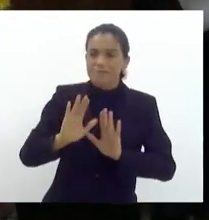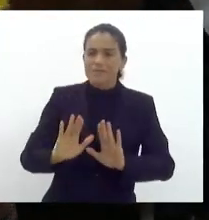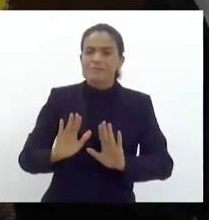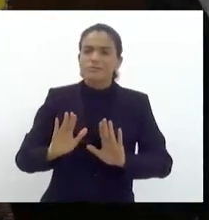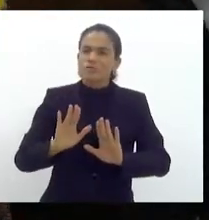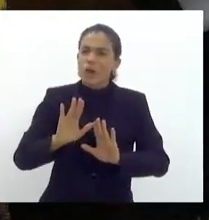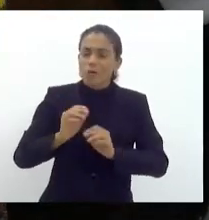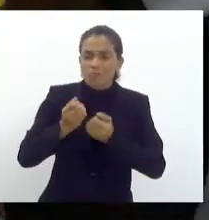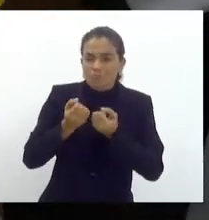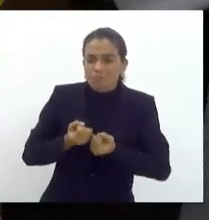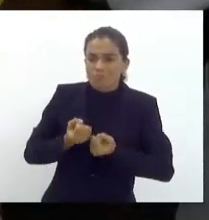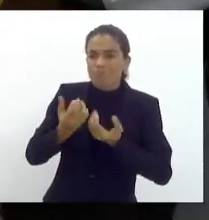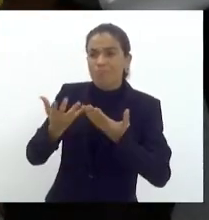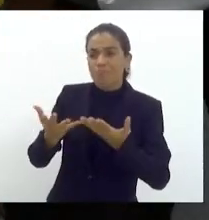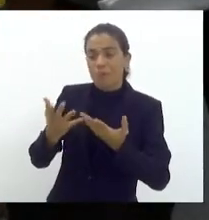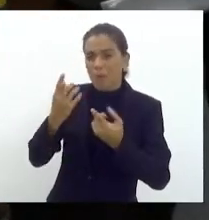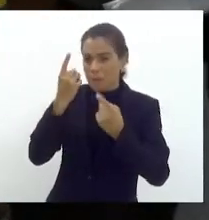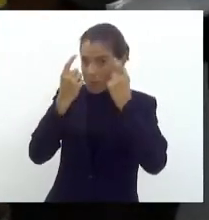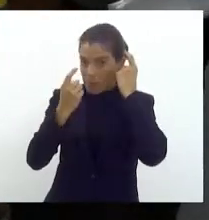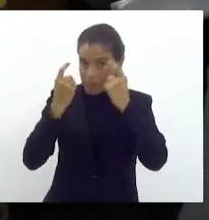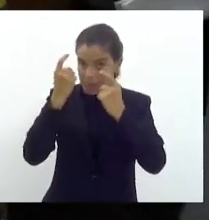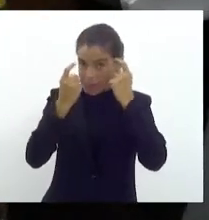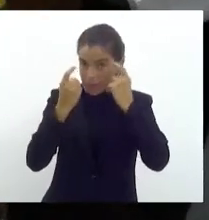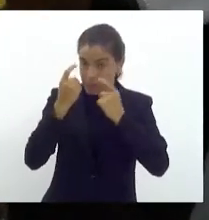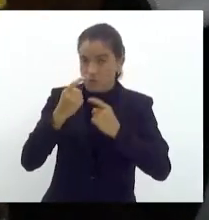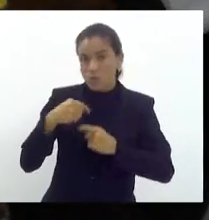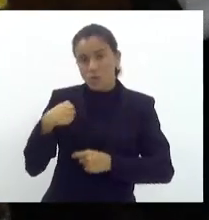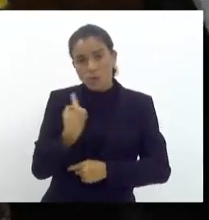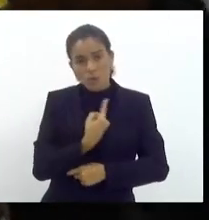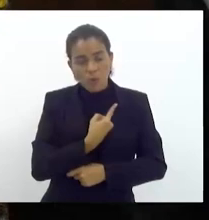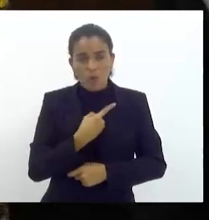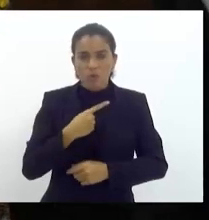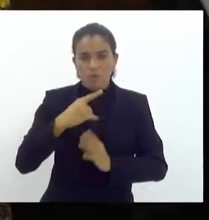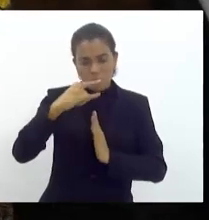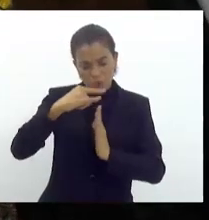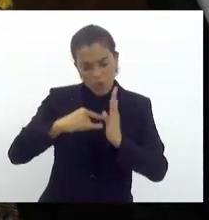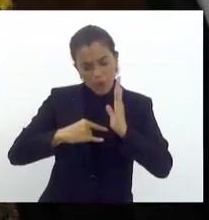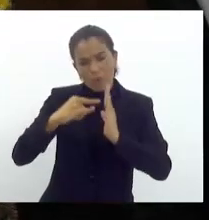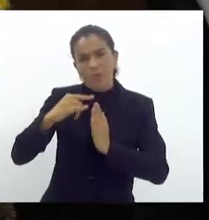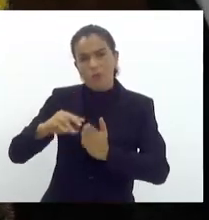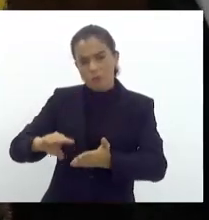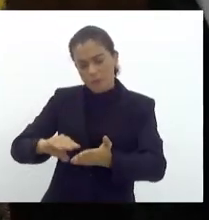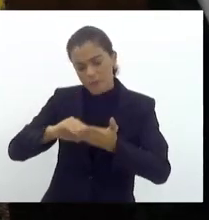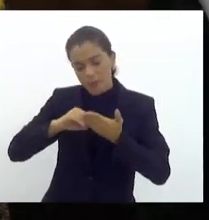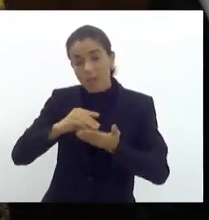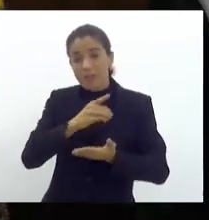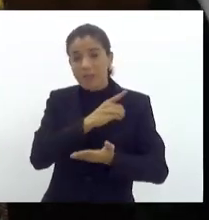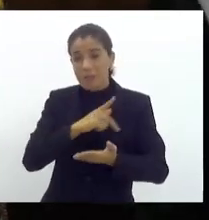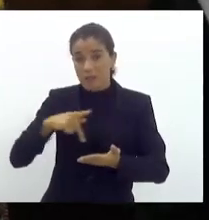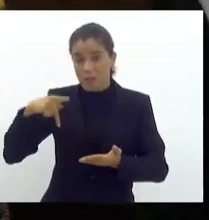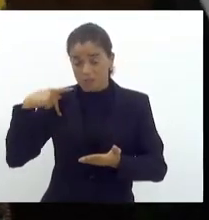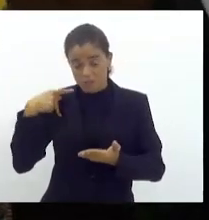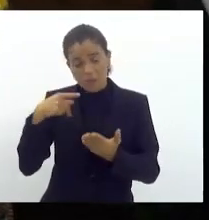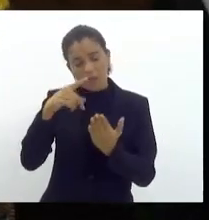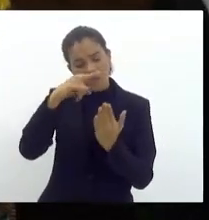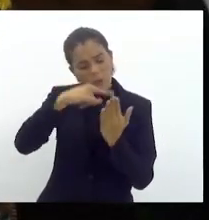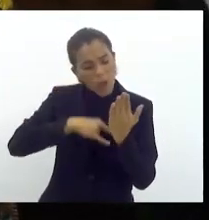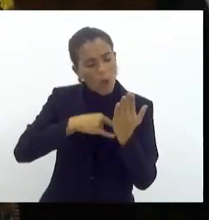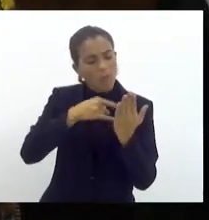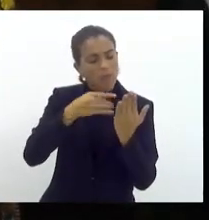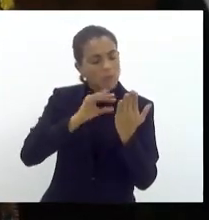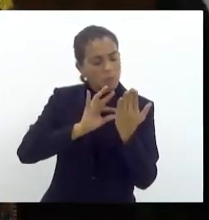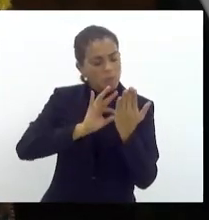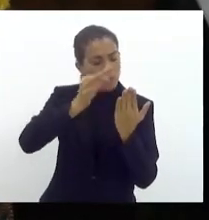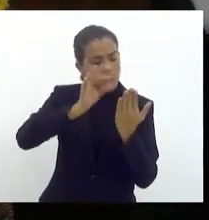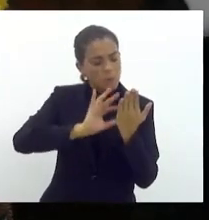queria apenas externar aqui uma preocupação nós Recebemos um documento da defensoria pública e o esse documento da